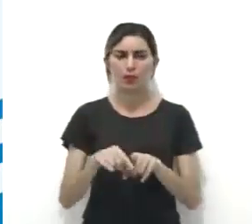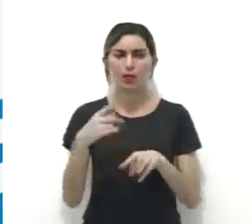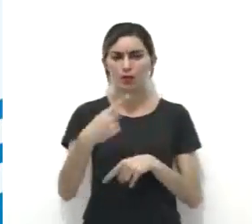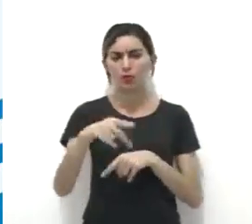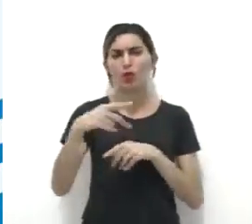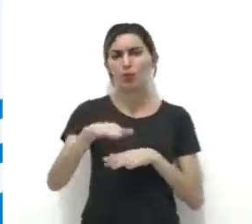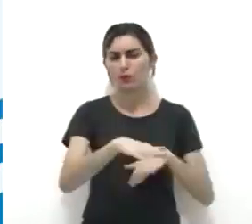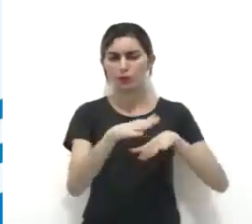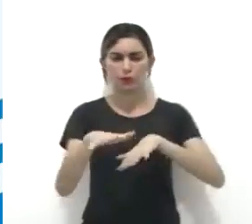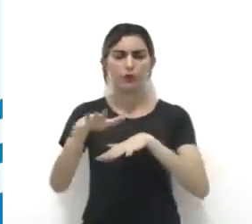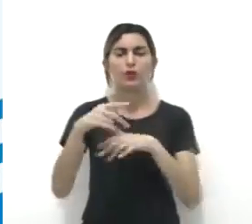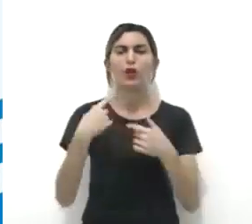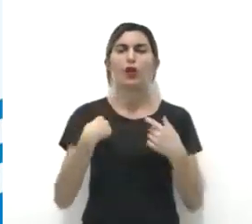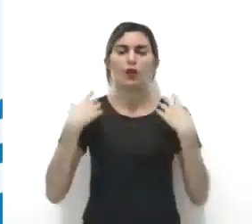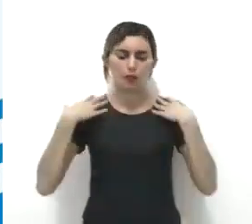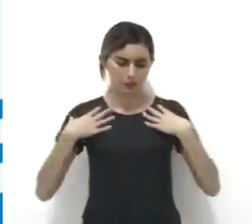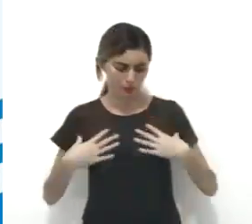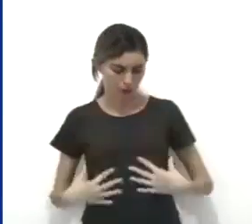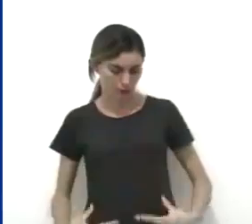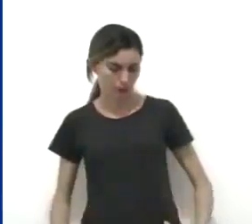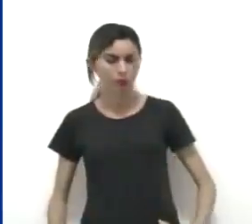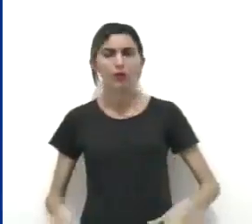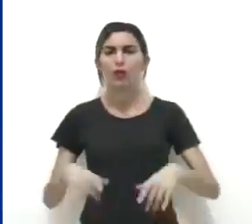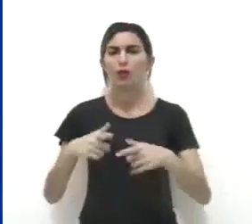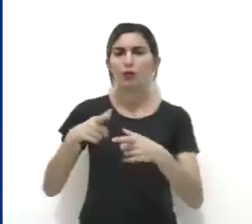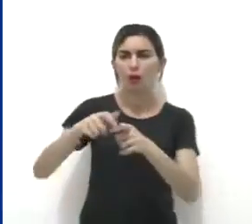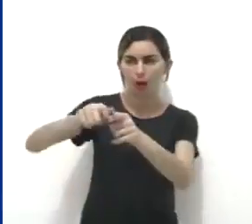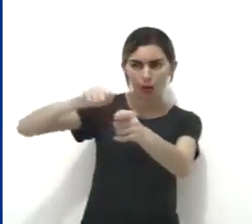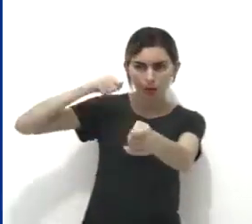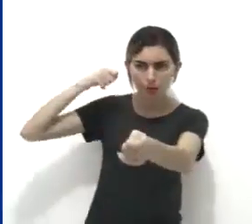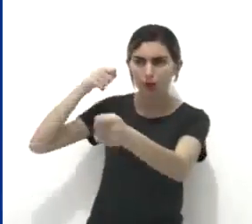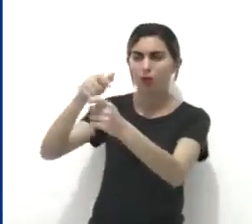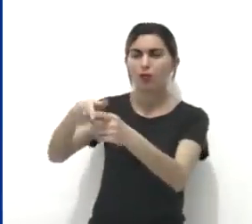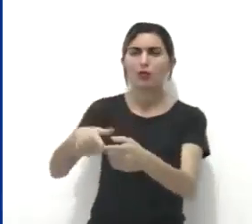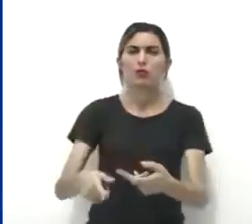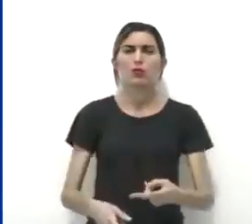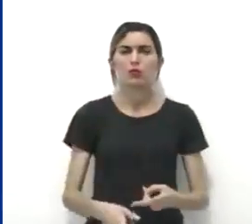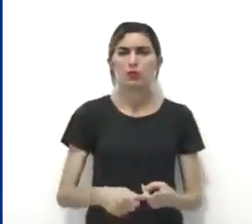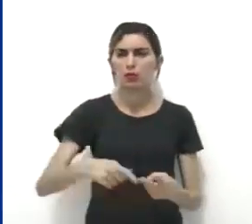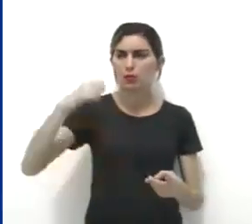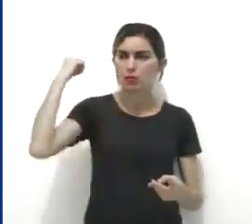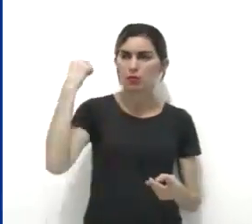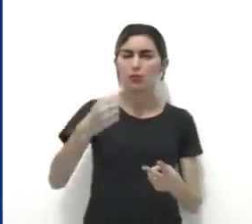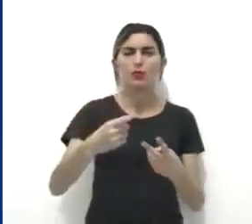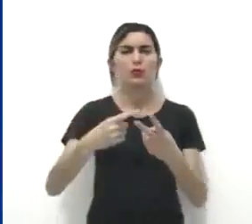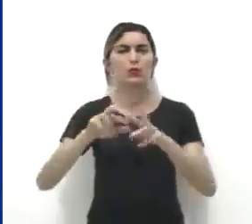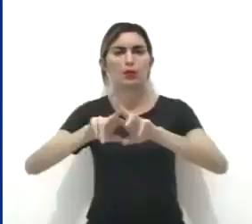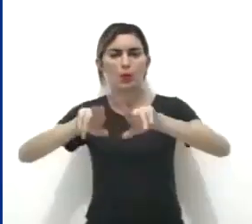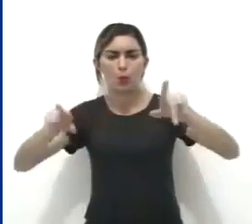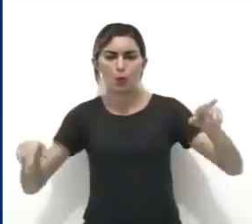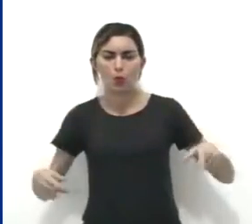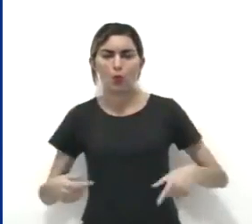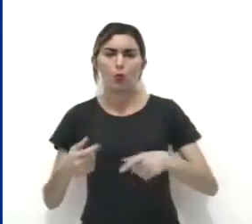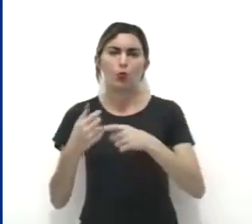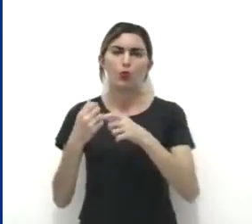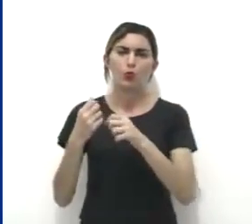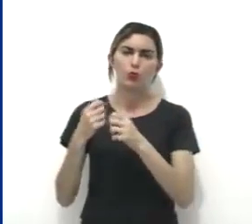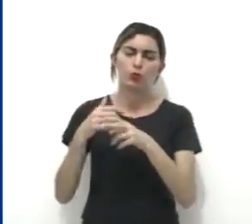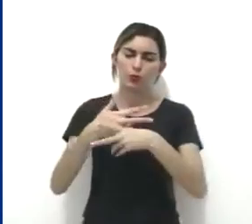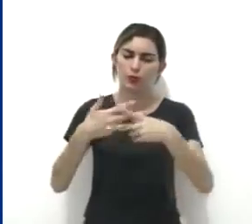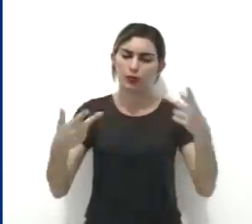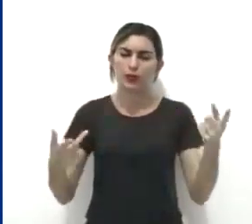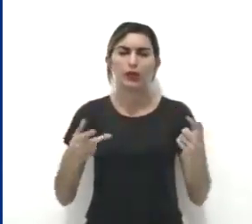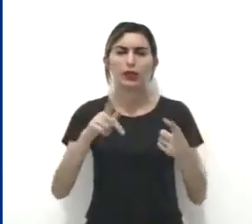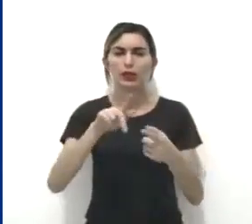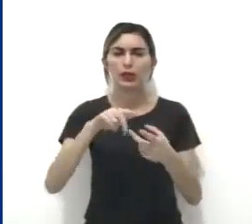disso, na sua indumentária, a gente pode observar que existem a lança e também os guizos que estão atrás, que carregam por